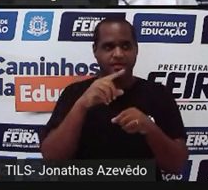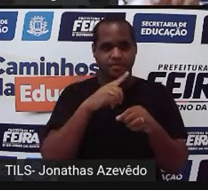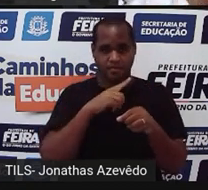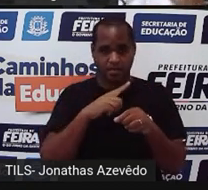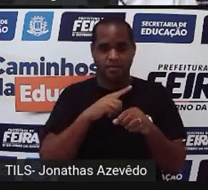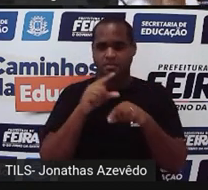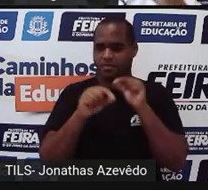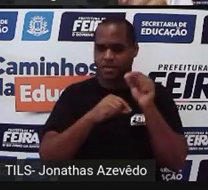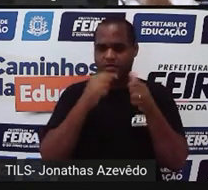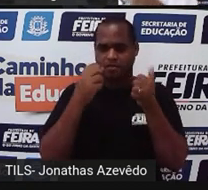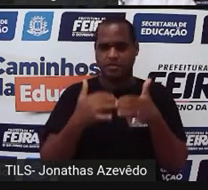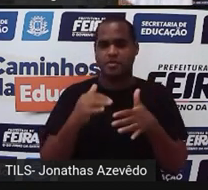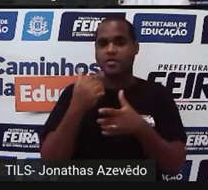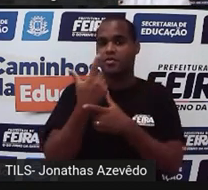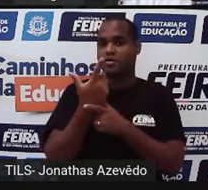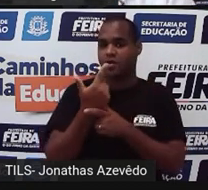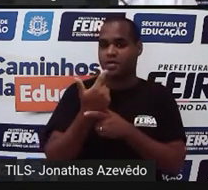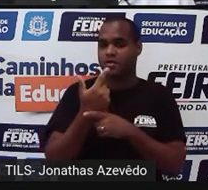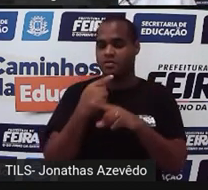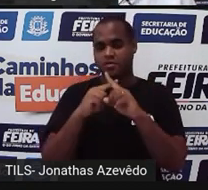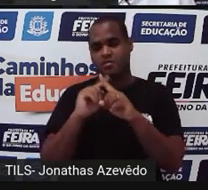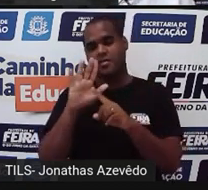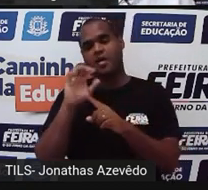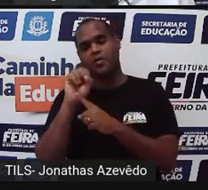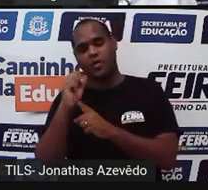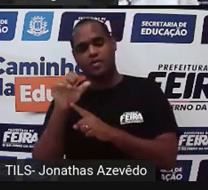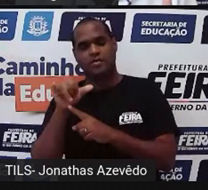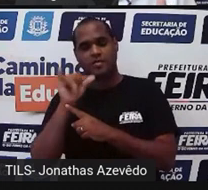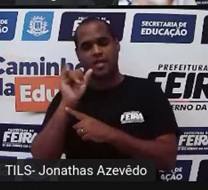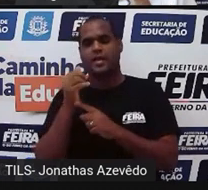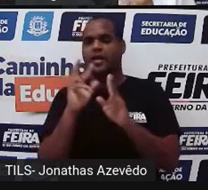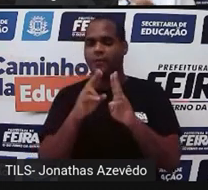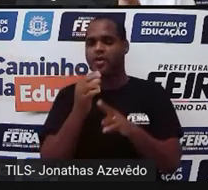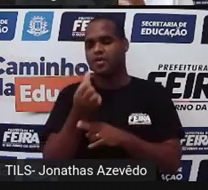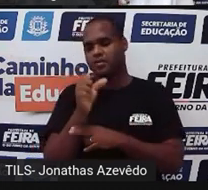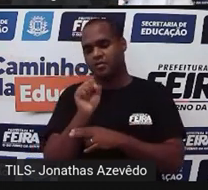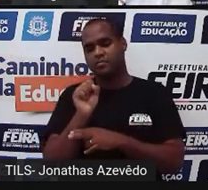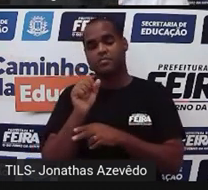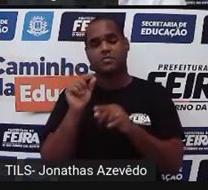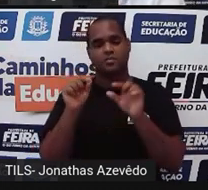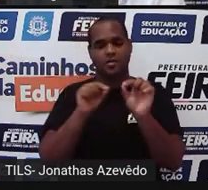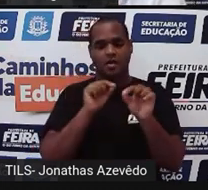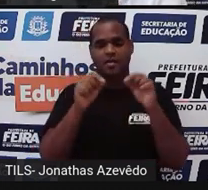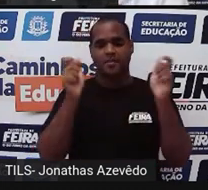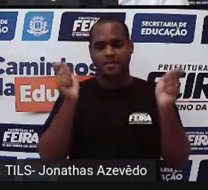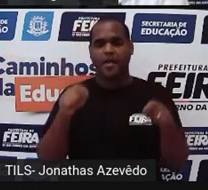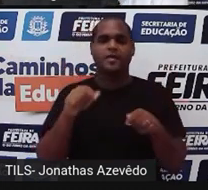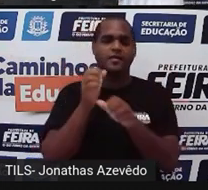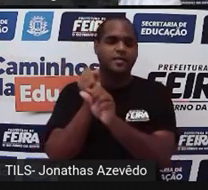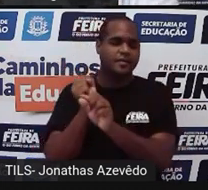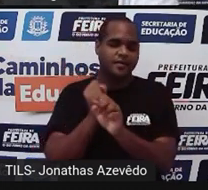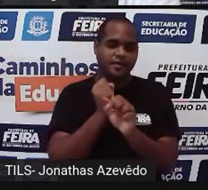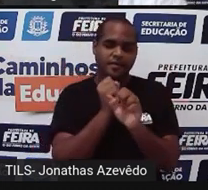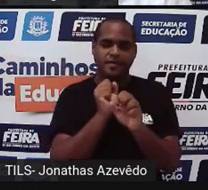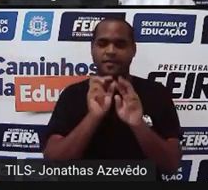equação, 12x mais 8y igual a 68. E vai fazendo as contas para ver se vai dar igual a